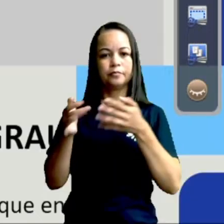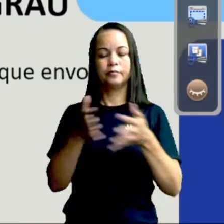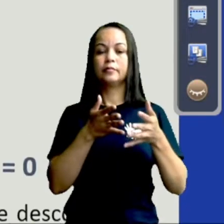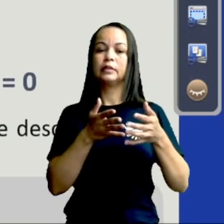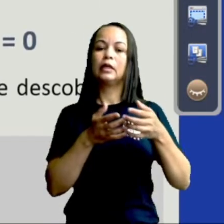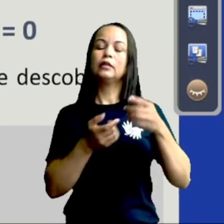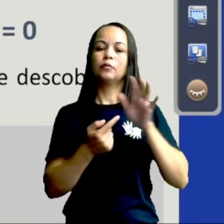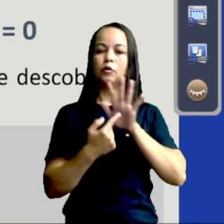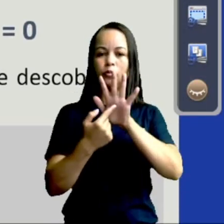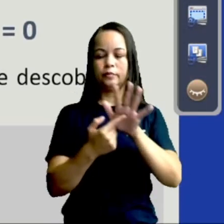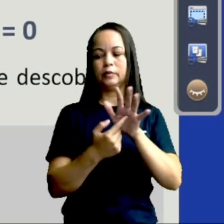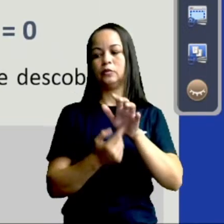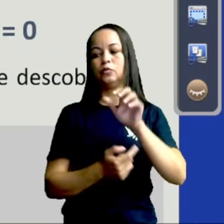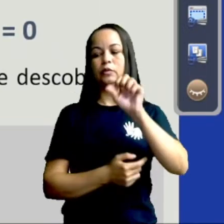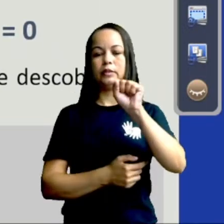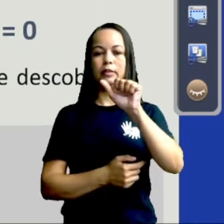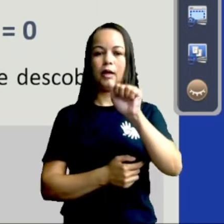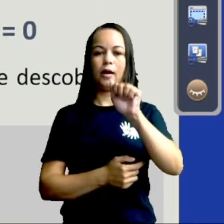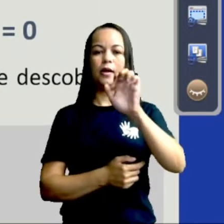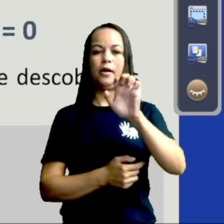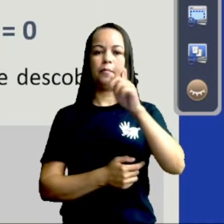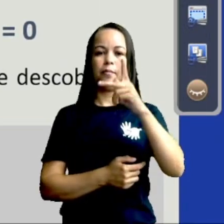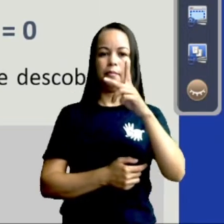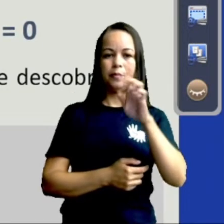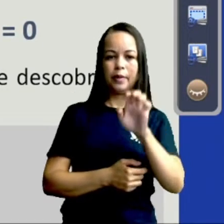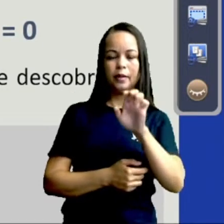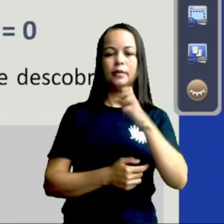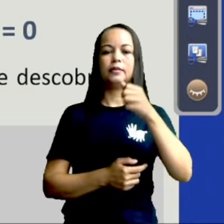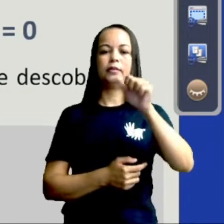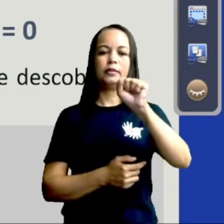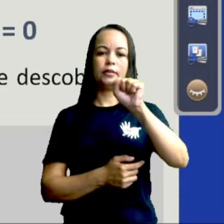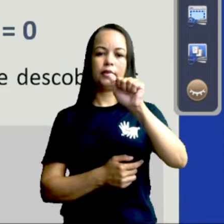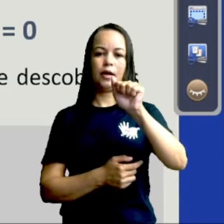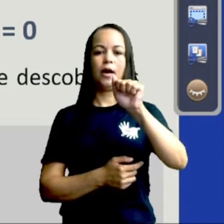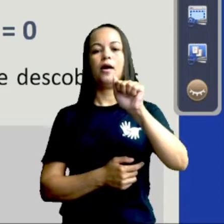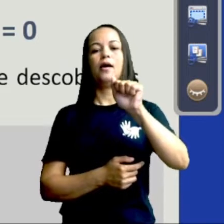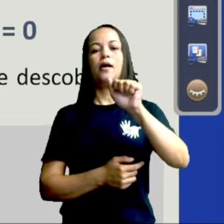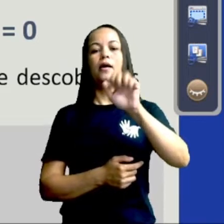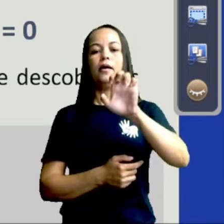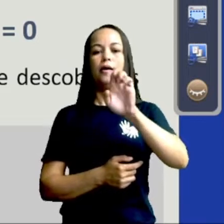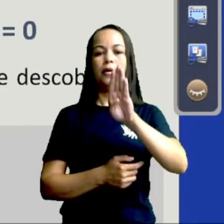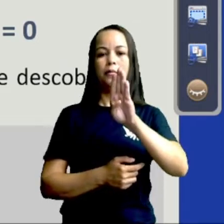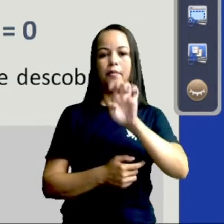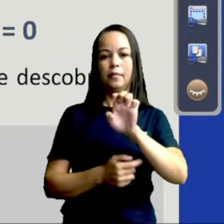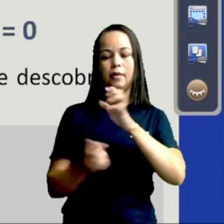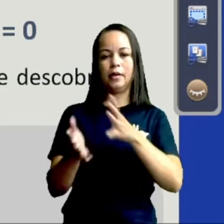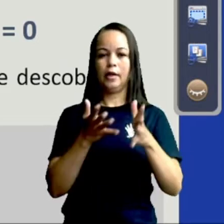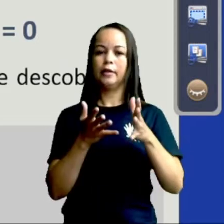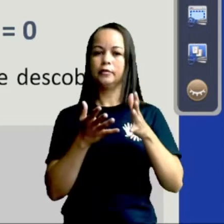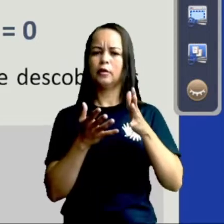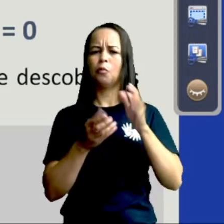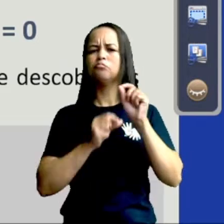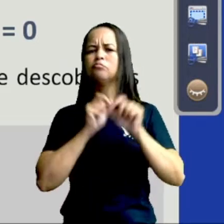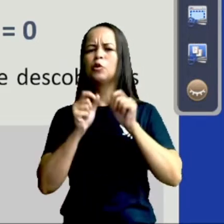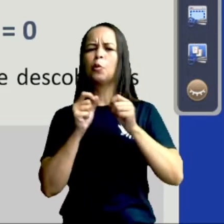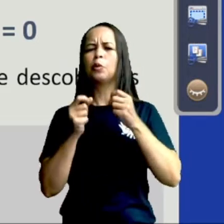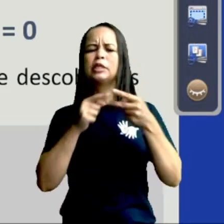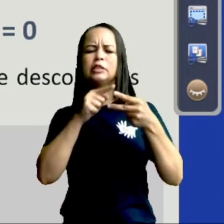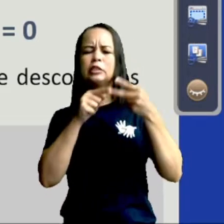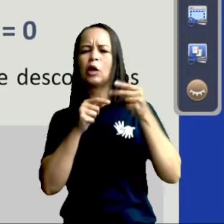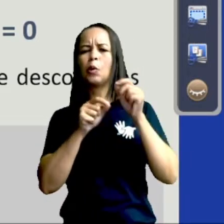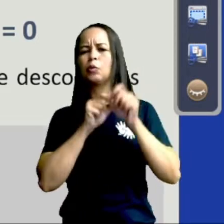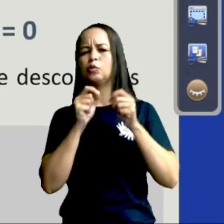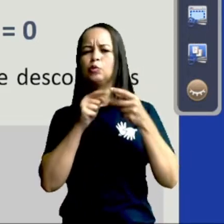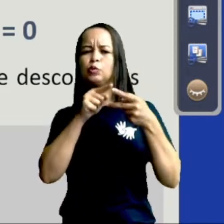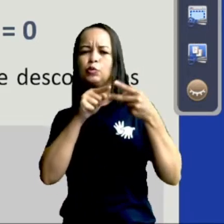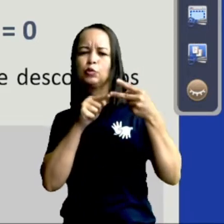30 e 31 do SAEB e SAEP, tá bom? E aí, o que é uma expressão algébrica e o que são equações do segundo